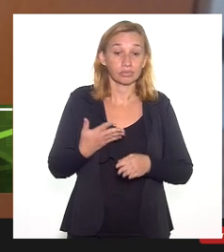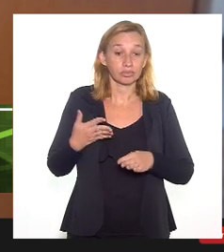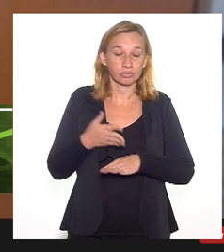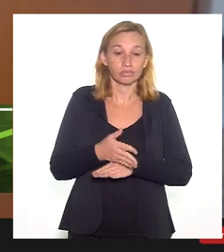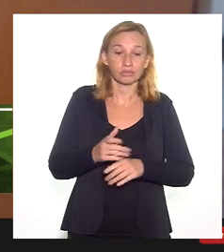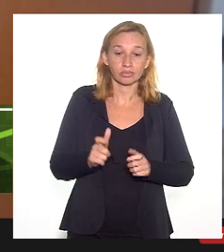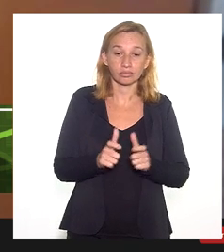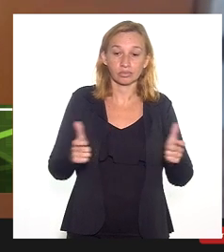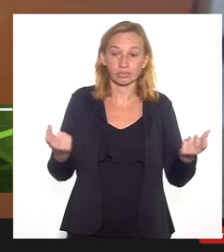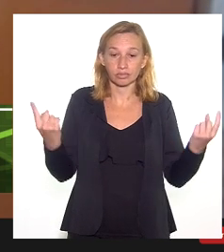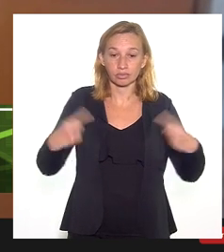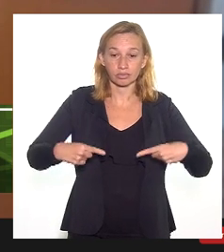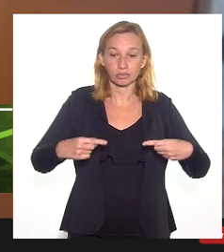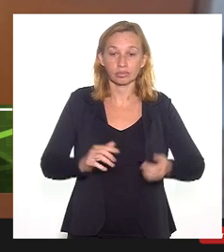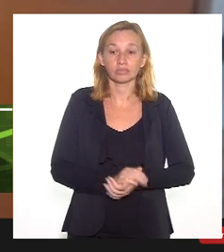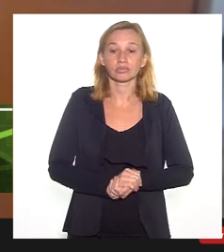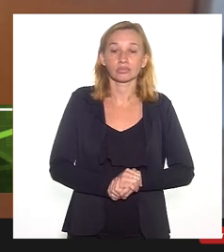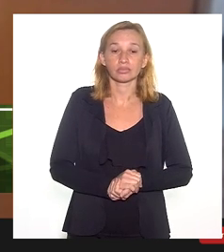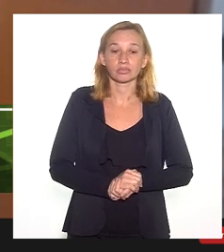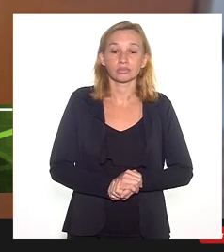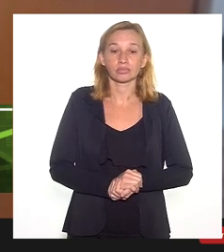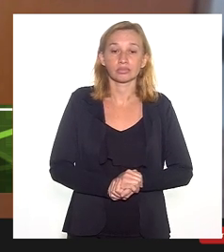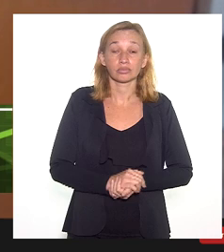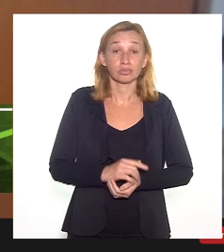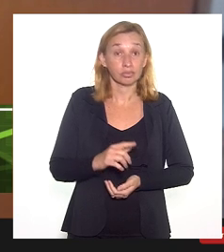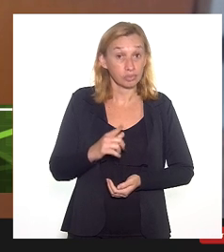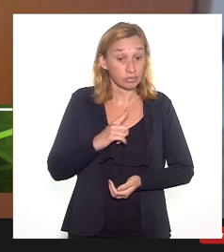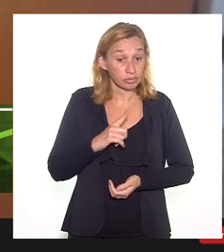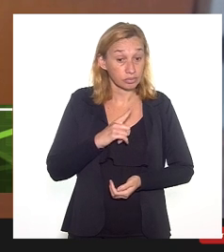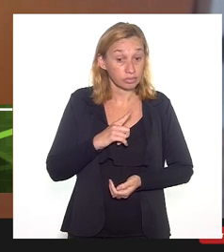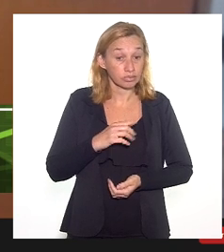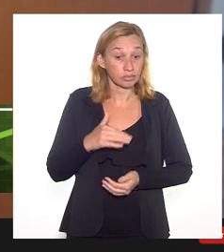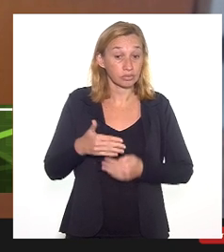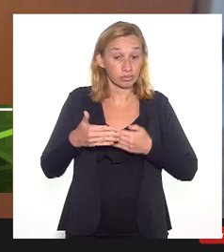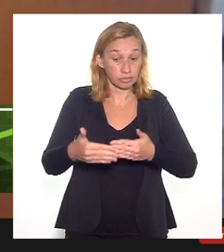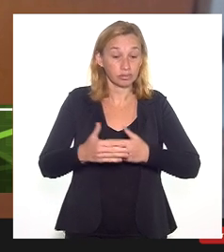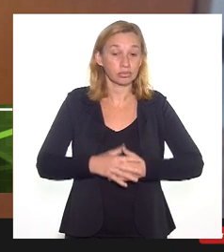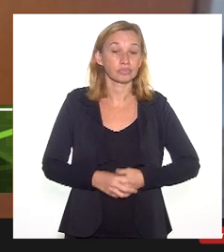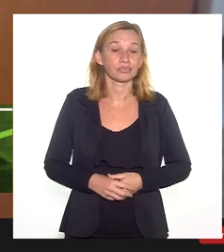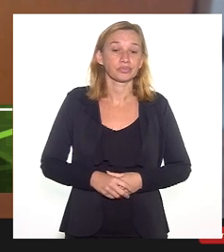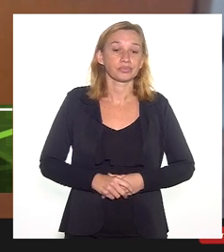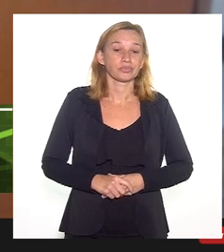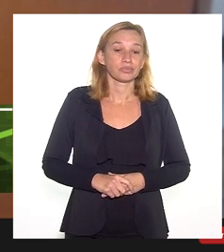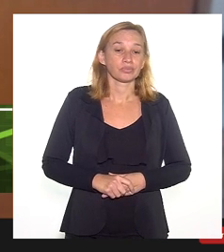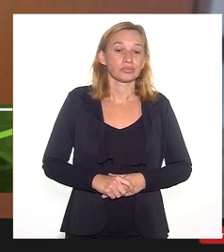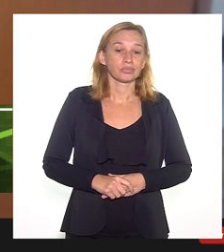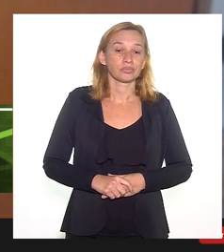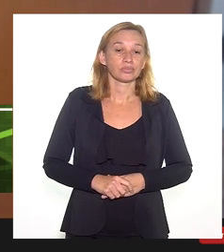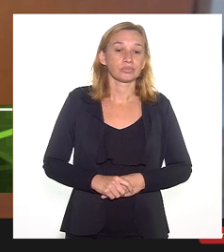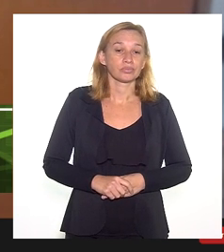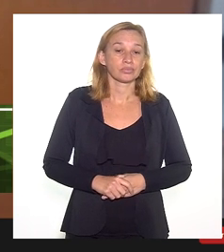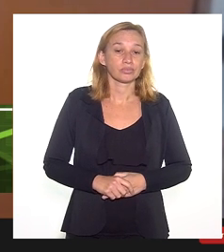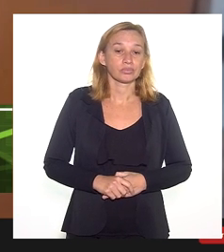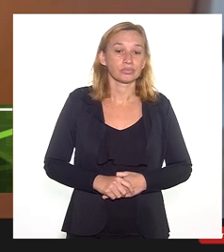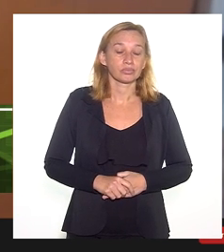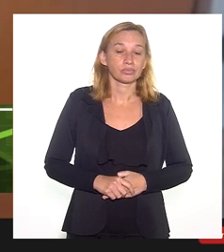nos grandes desafios que nós temos daqui para frente. Nós